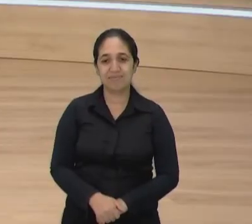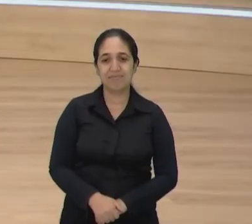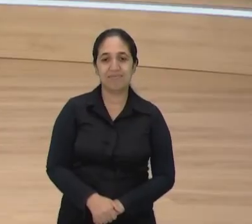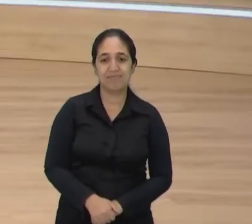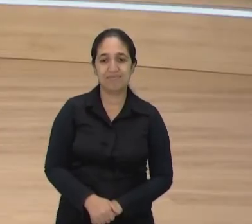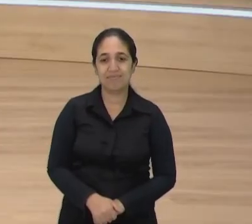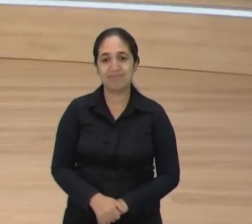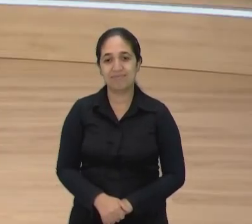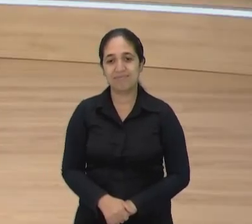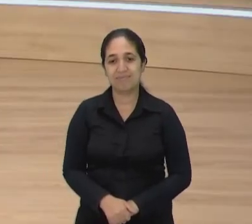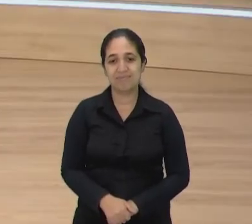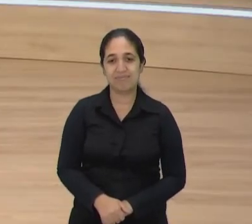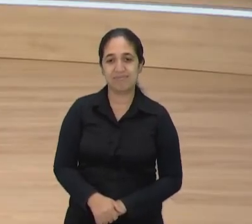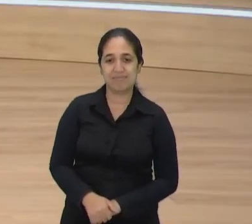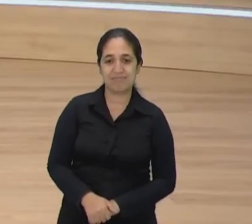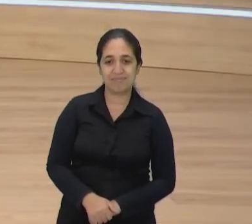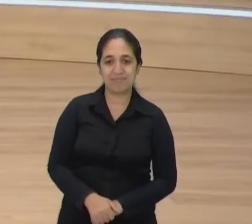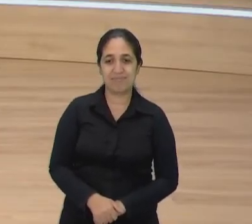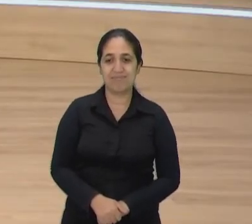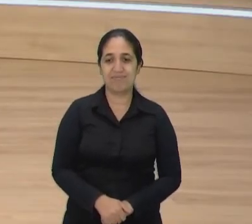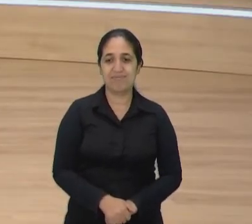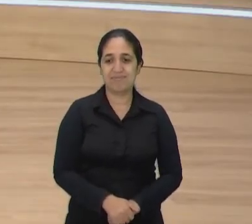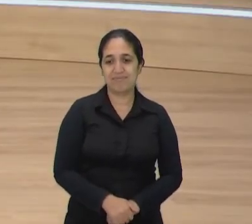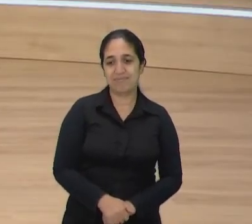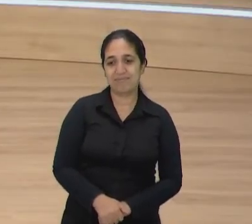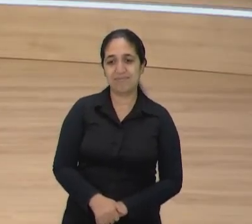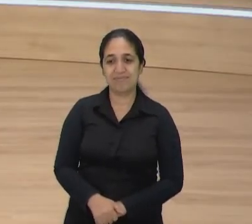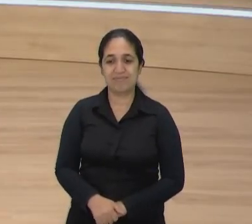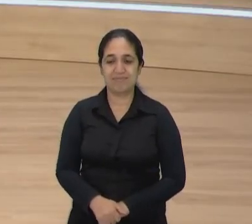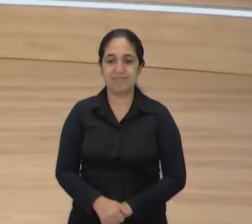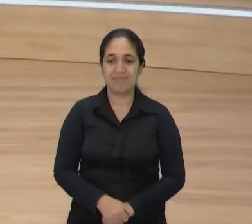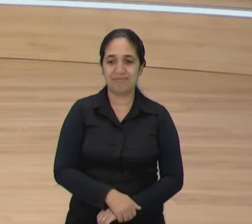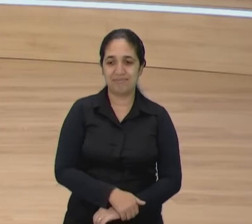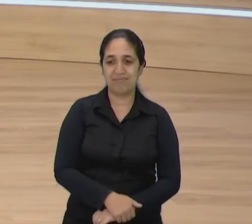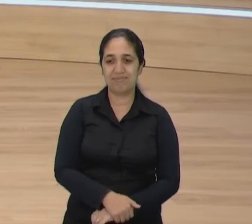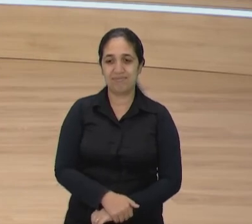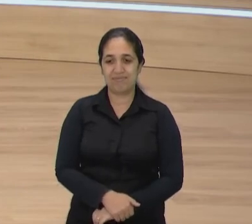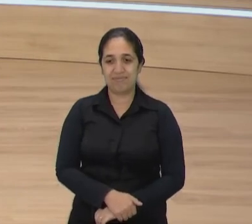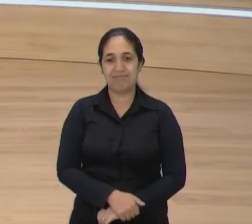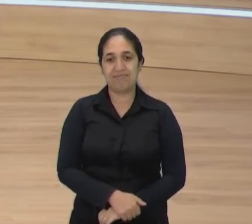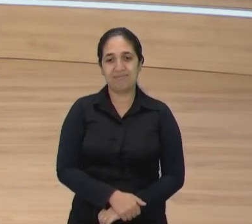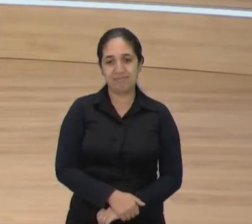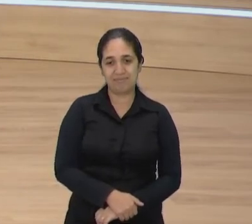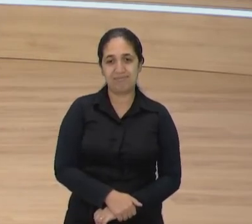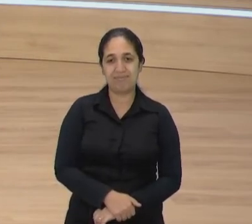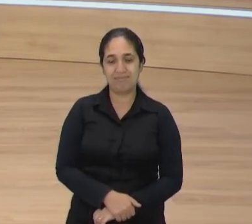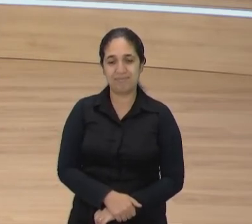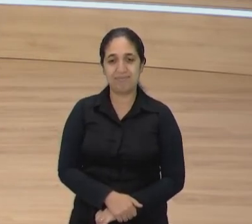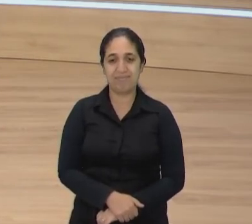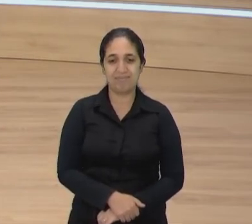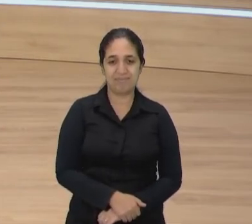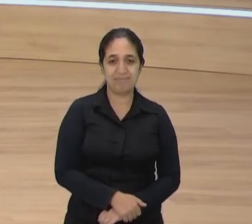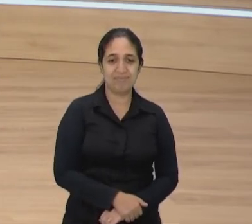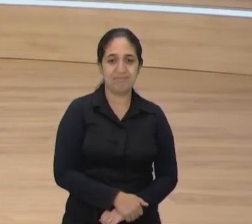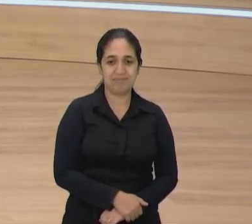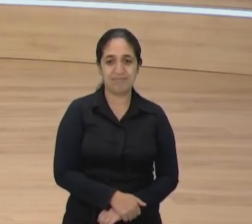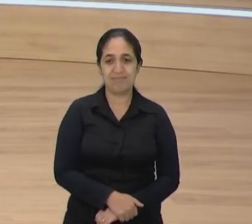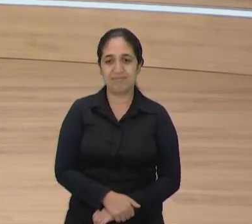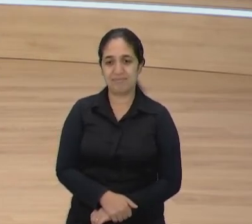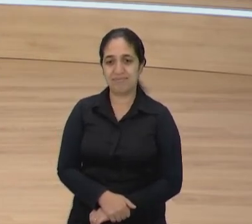Elekeno. Troca de lado. Guapeia. Espalma. Segura.